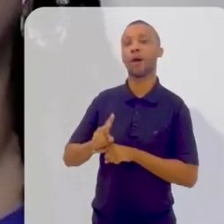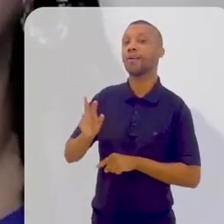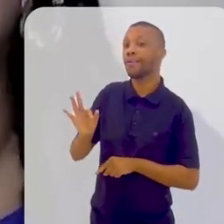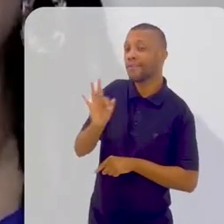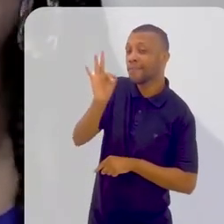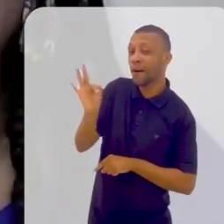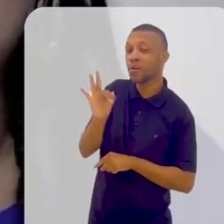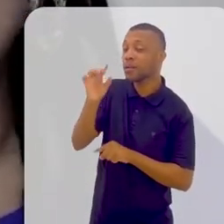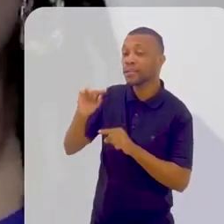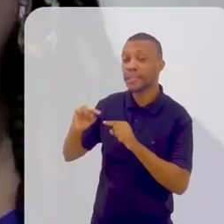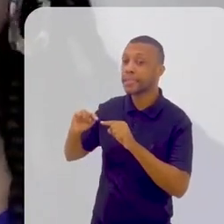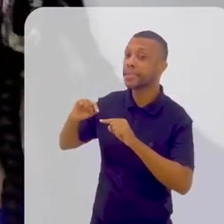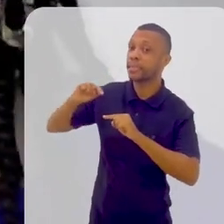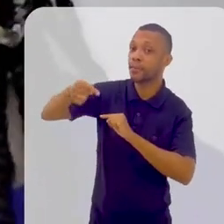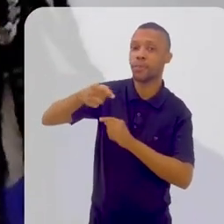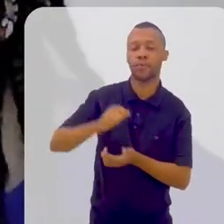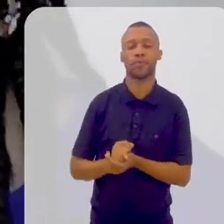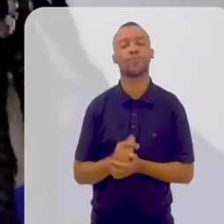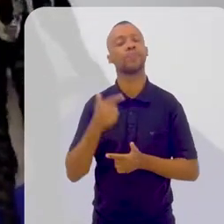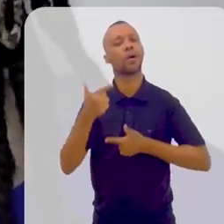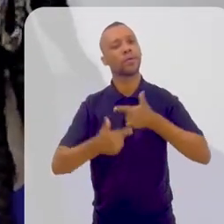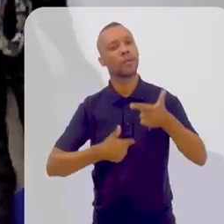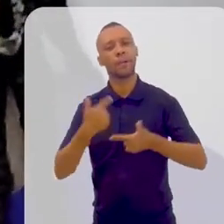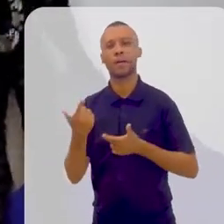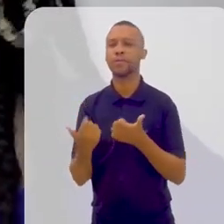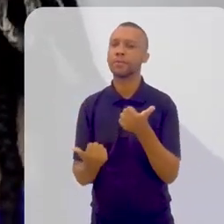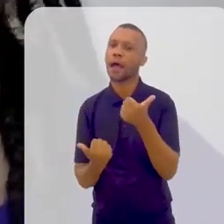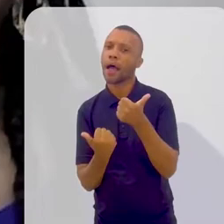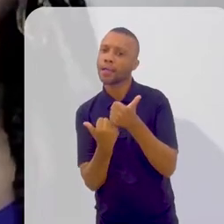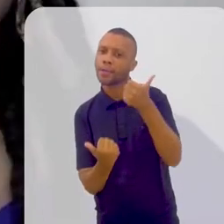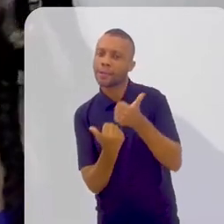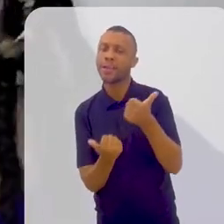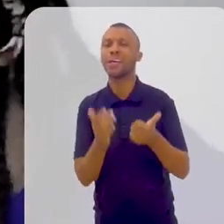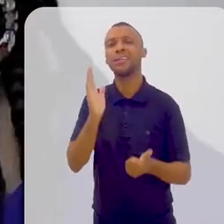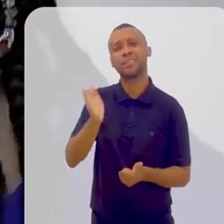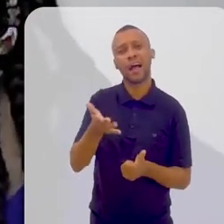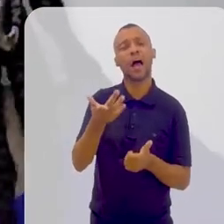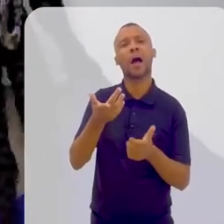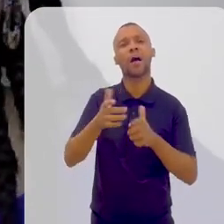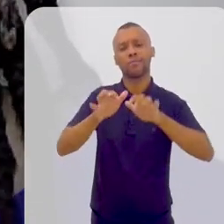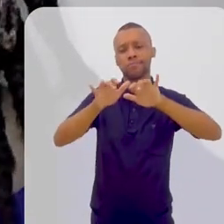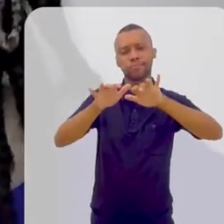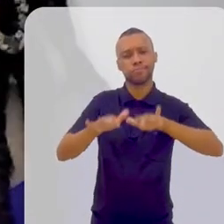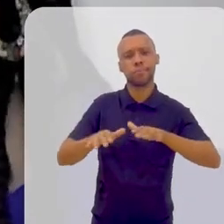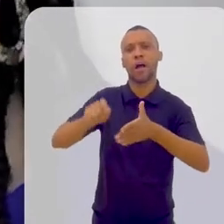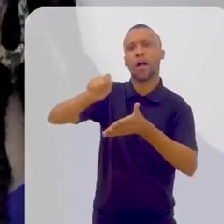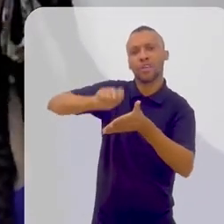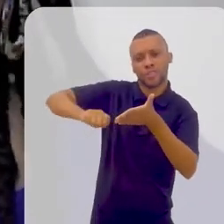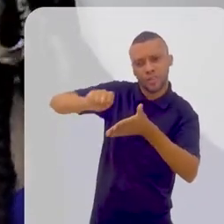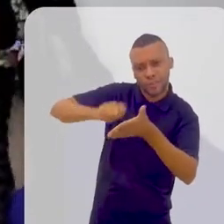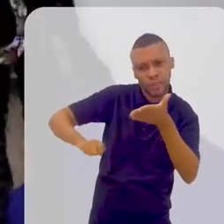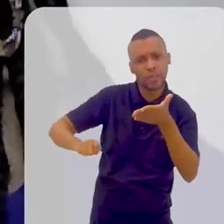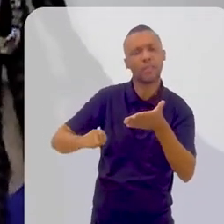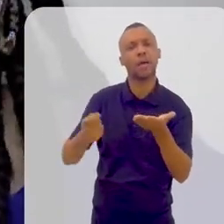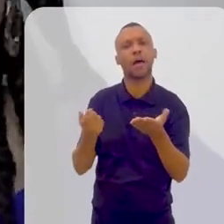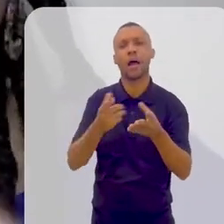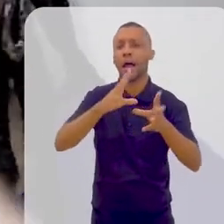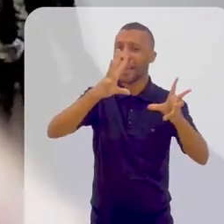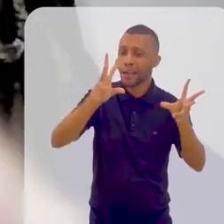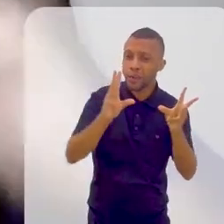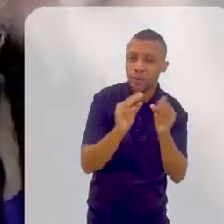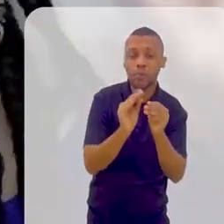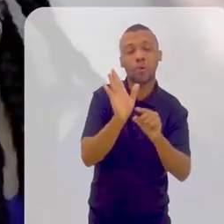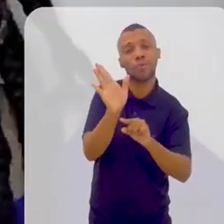Eu fiz faculdade bem depois. E fiquei trabalhando na assessoria, já escrevia release, já entendia sobre press